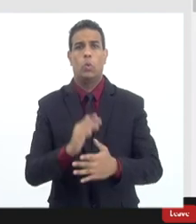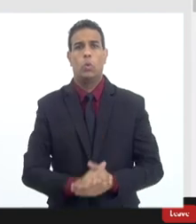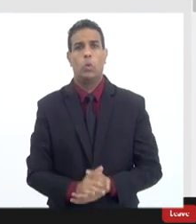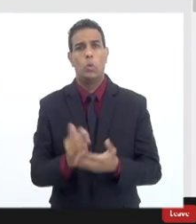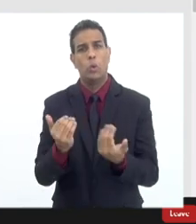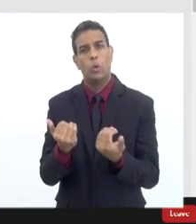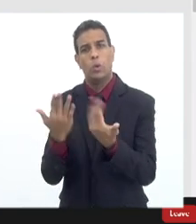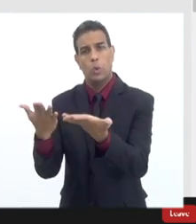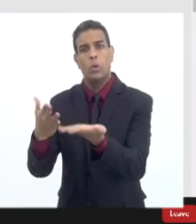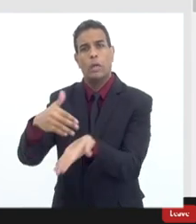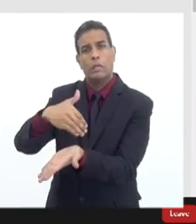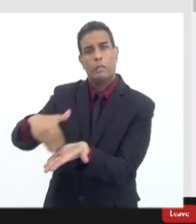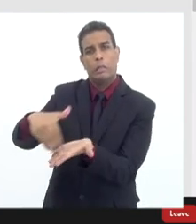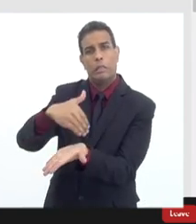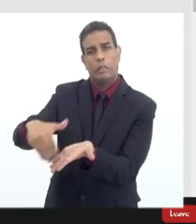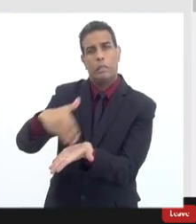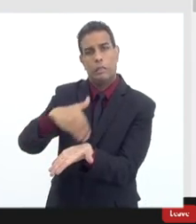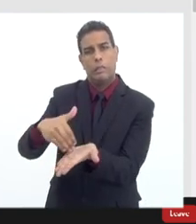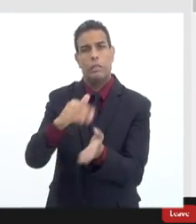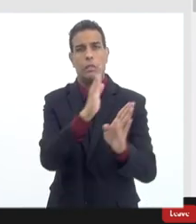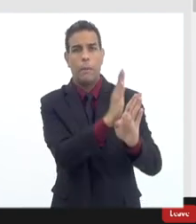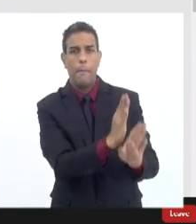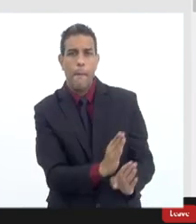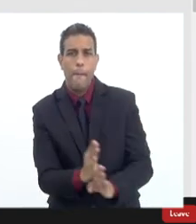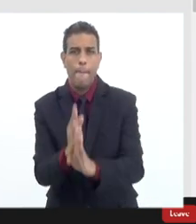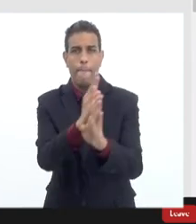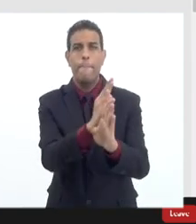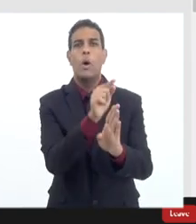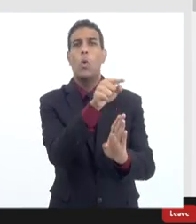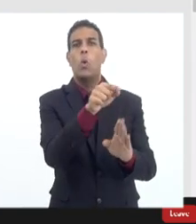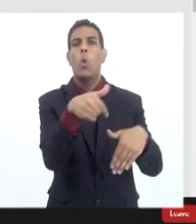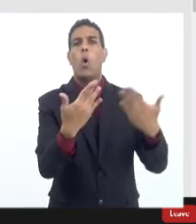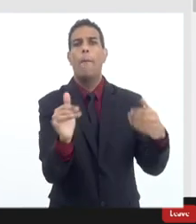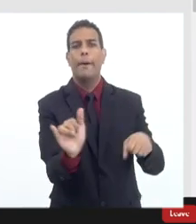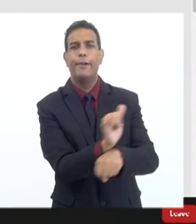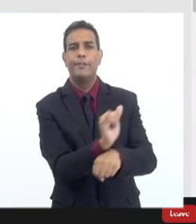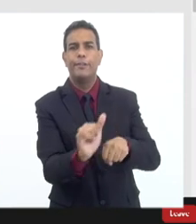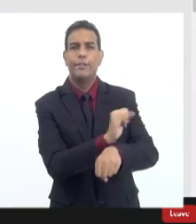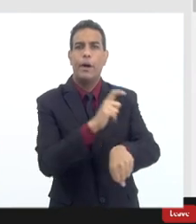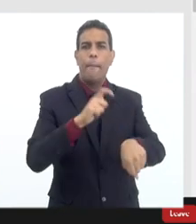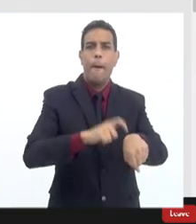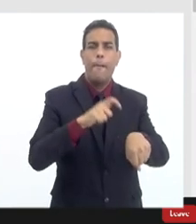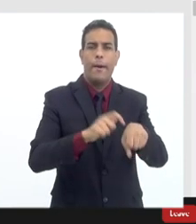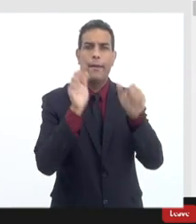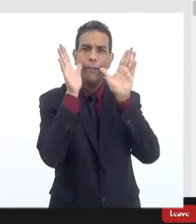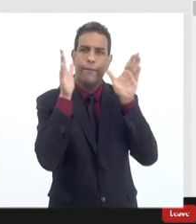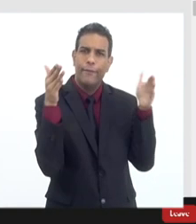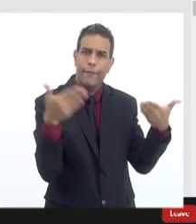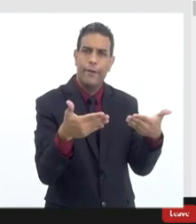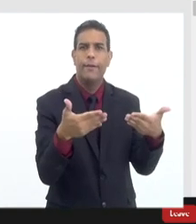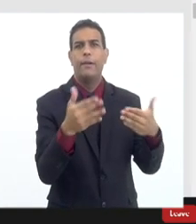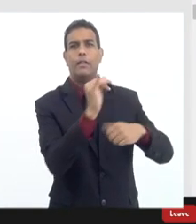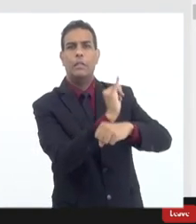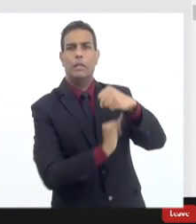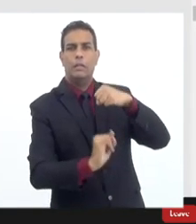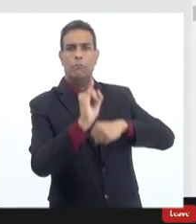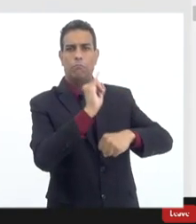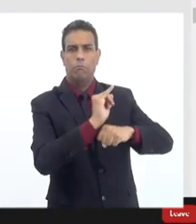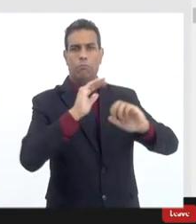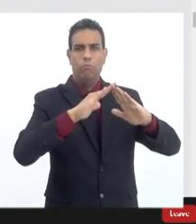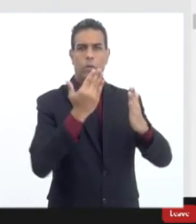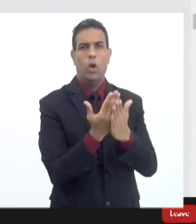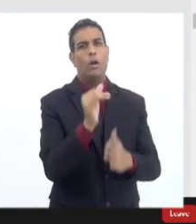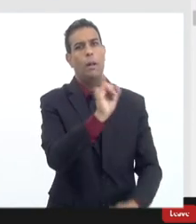repassou para a Seduc algumas dessas unidades que a gente mapeou que tinha dificuldade para buscar alternativas, que nesse momento em especial a internet na escola é